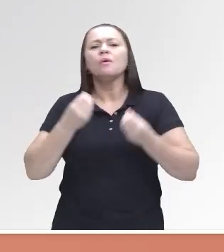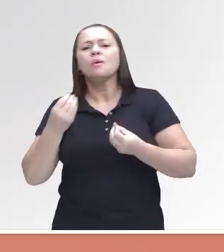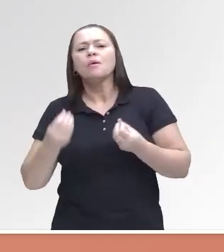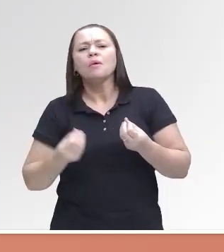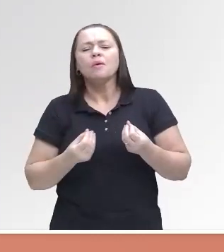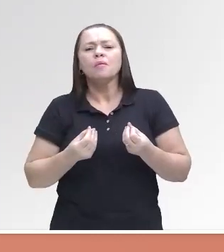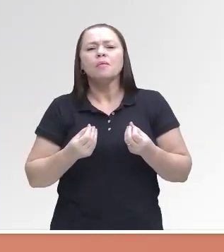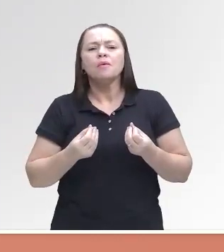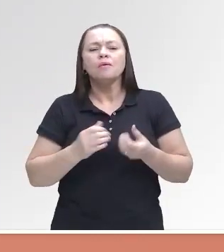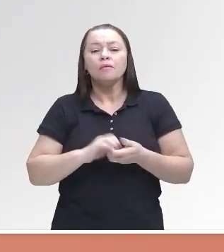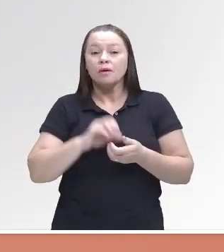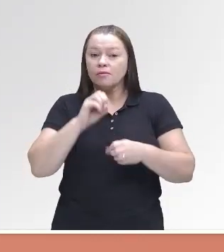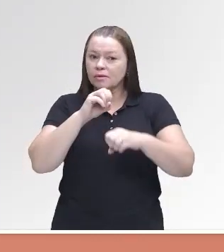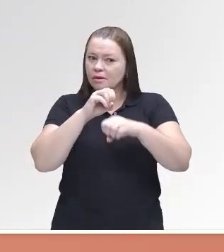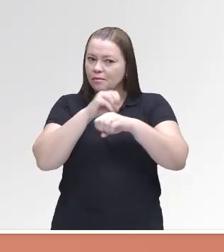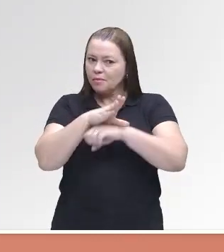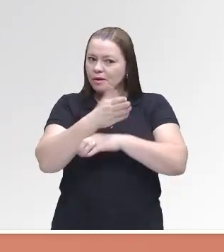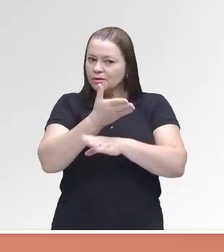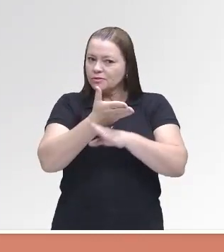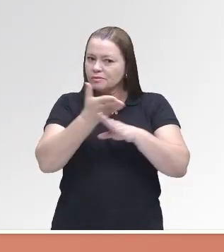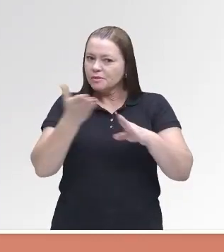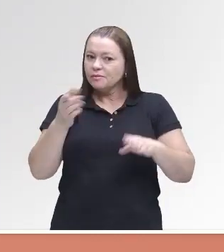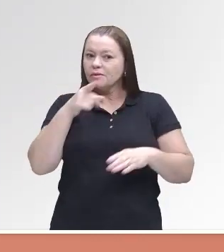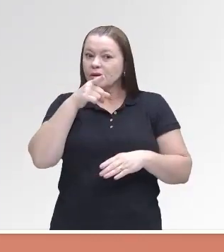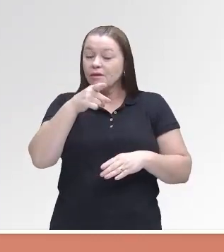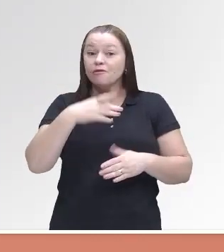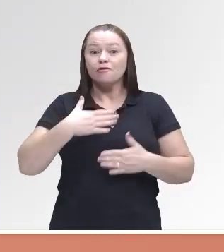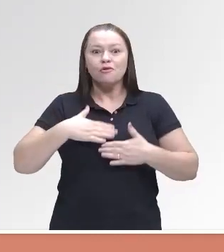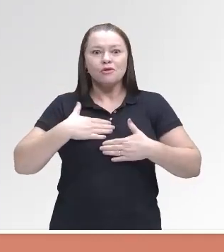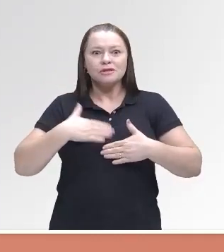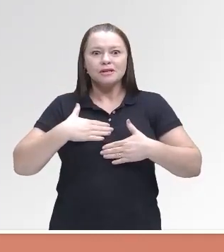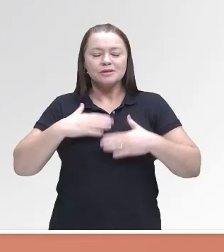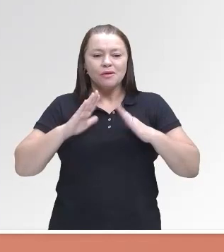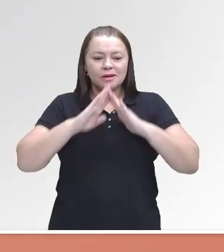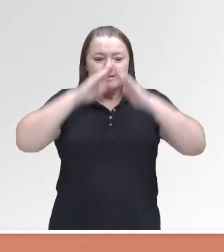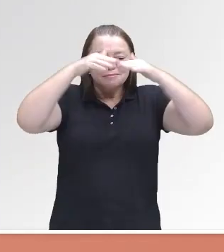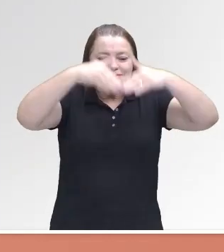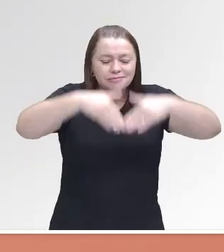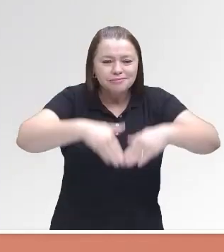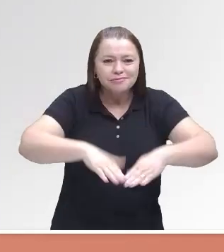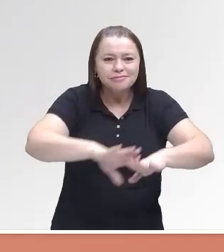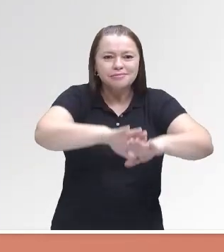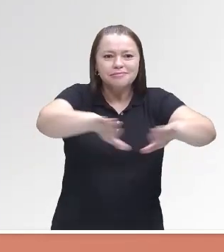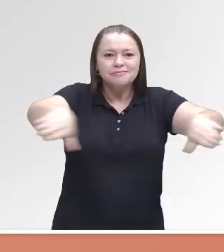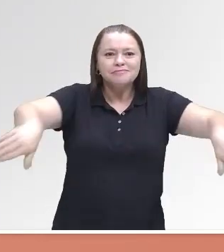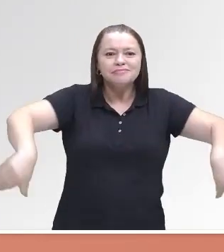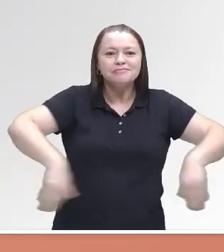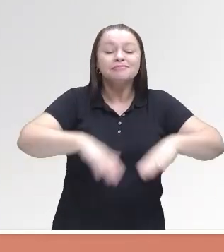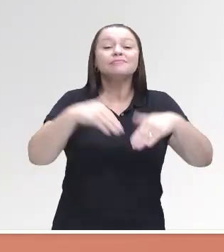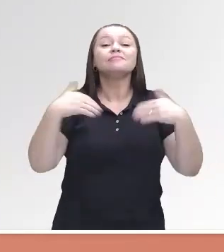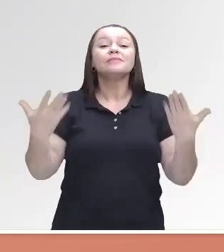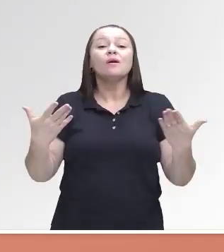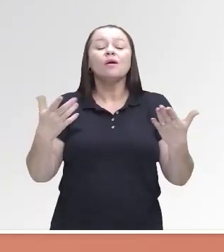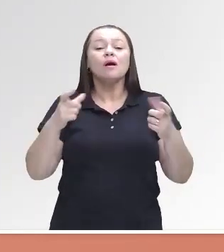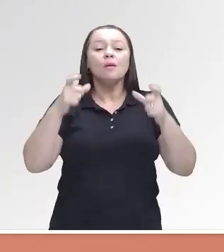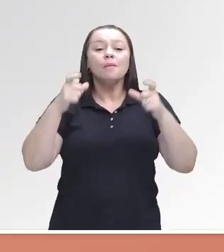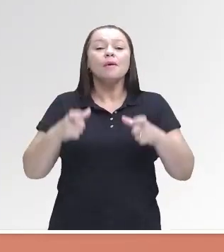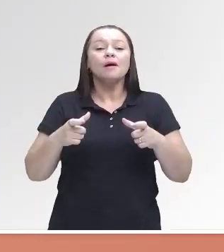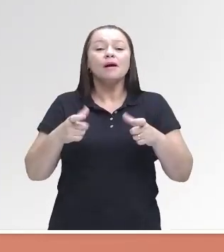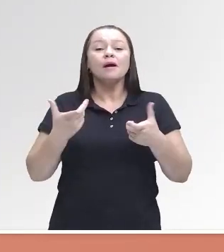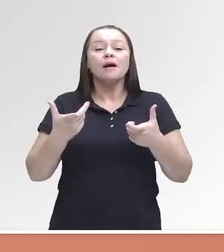Vou dar uma dica para vocês. Vocês gostam de tomar banho nesse lugar. Então a palavra certa fica